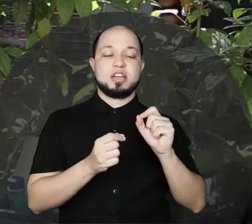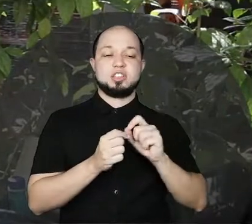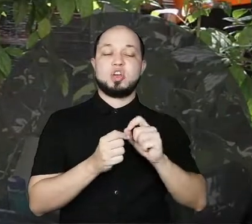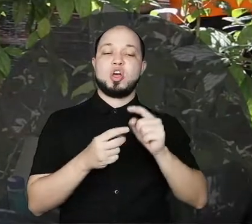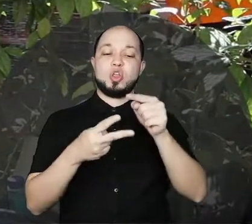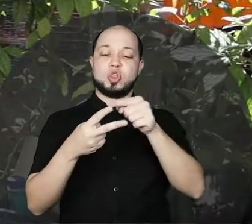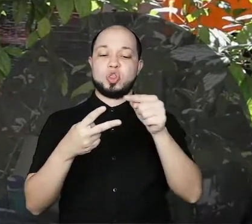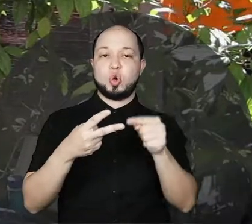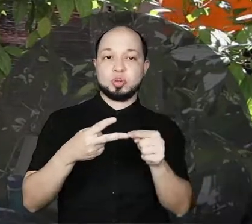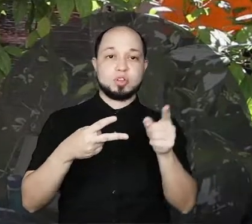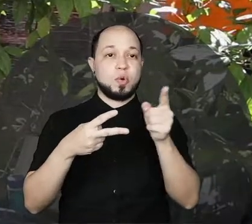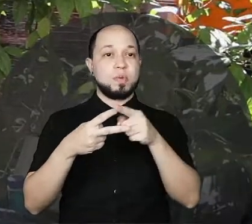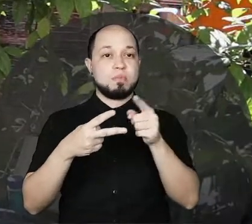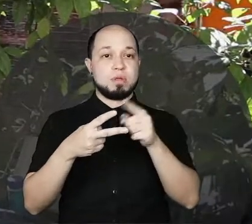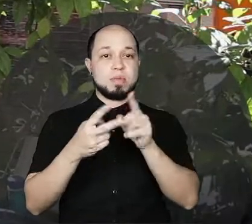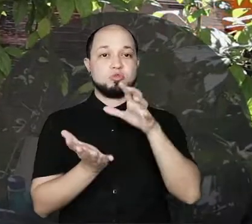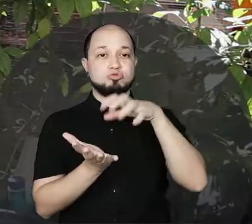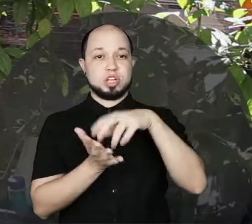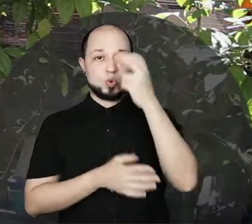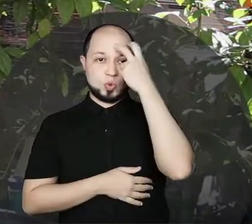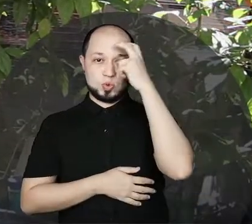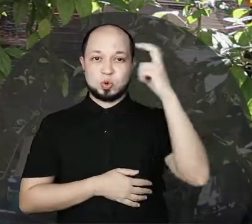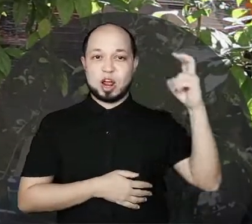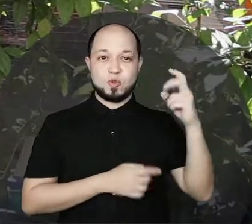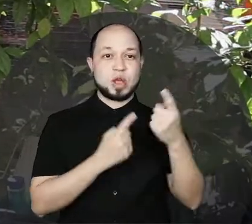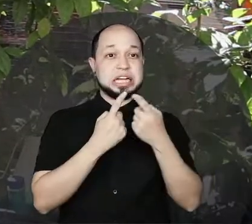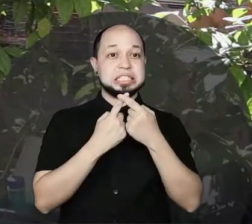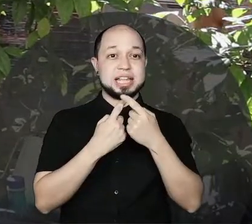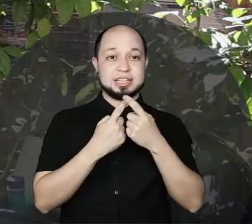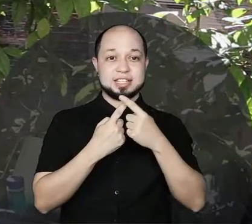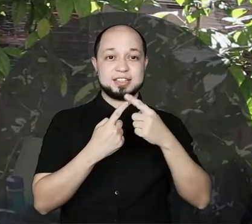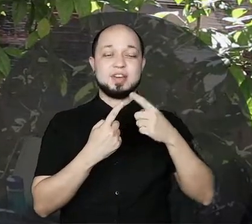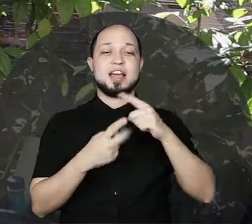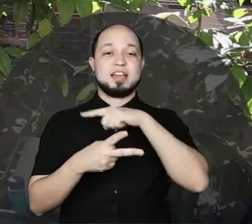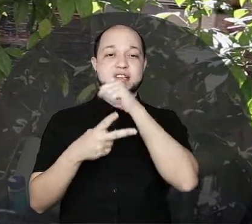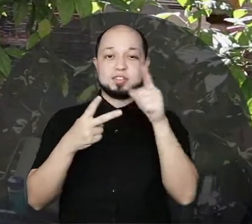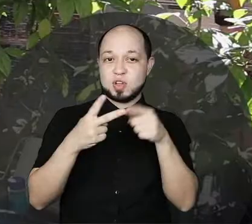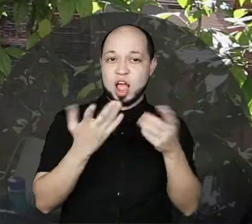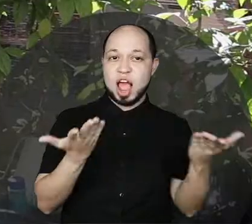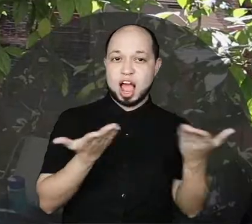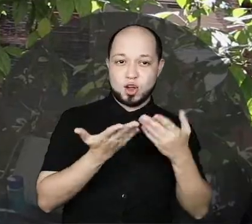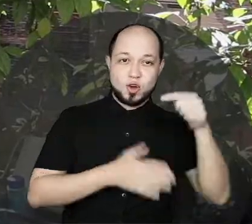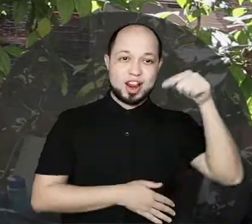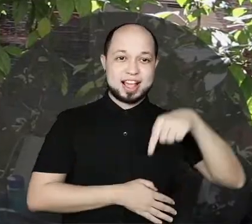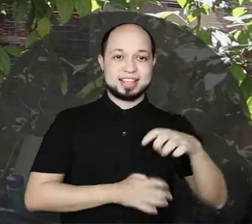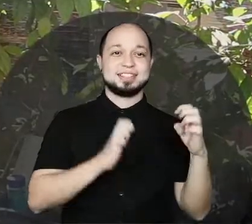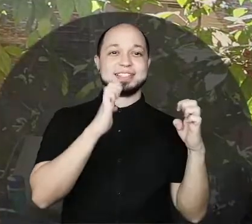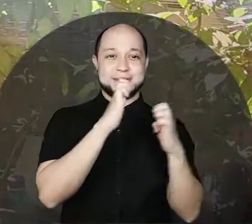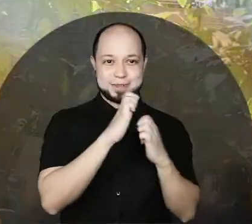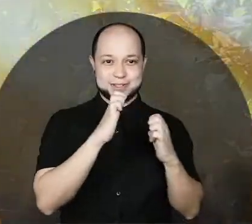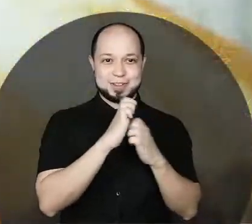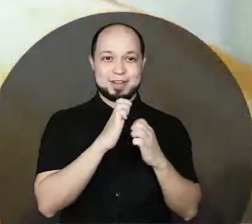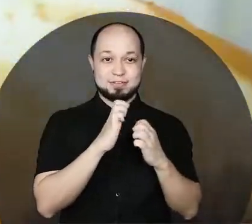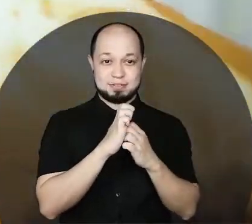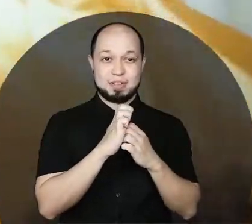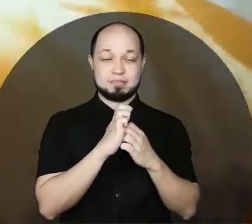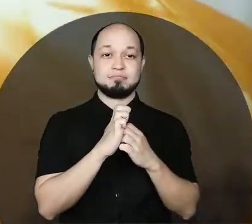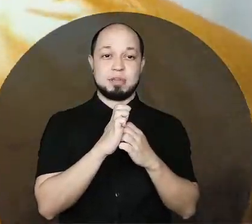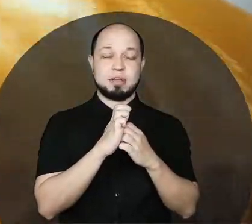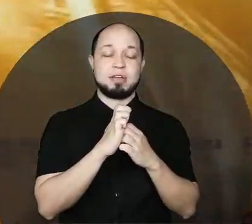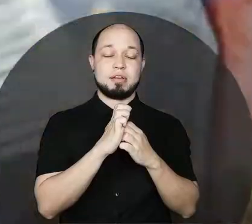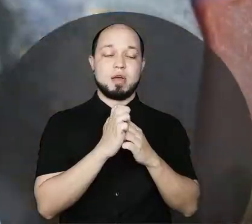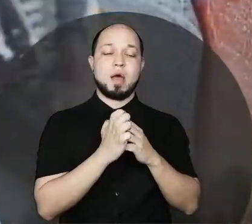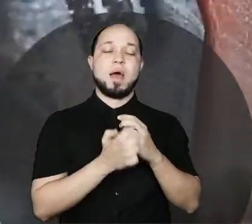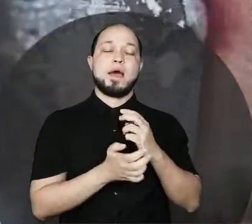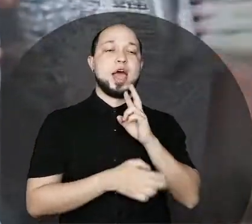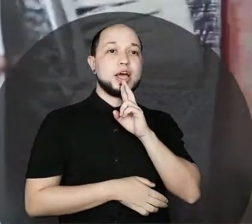murais e esse é o segundo. O primeiro foi no Centro Cultural do Canidezinho. E agora a gente está fazendo aqui no CCBJ